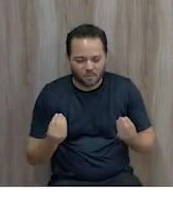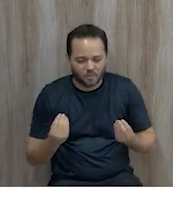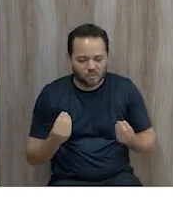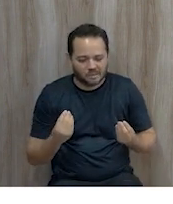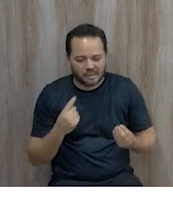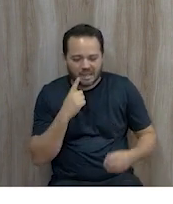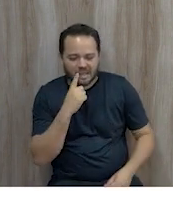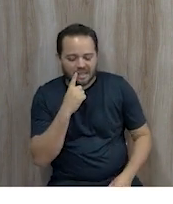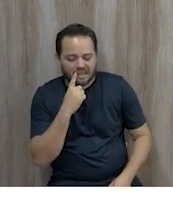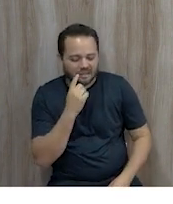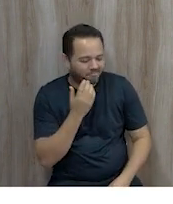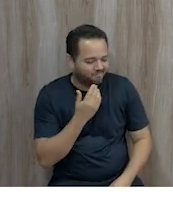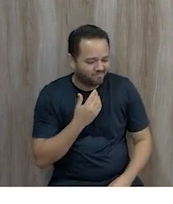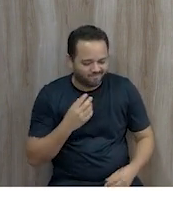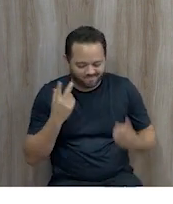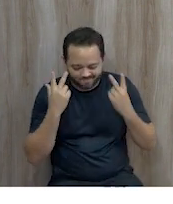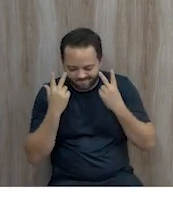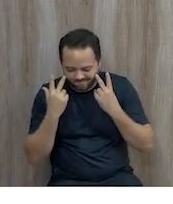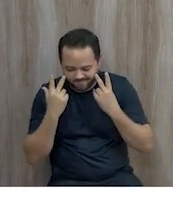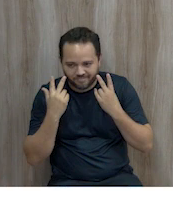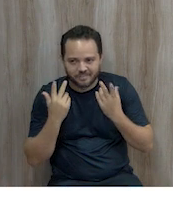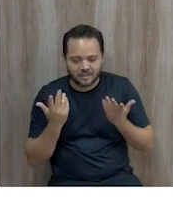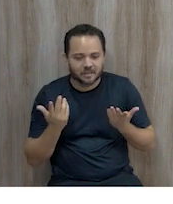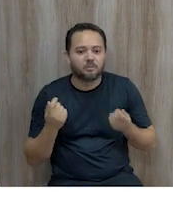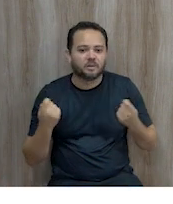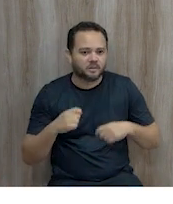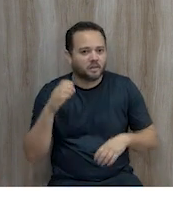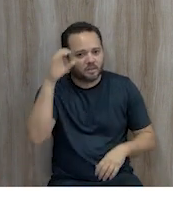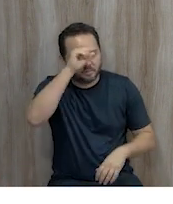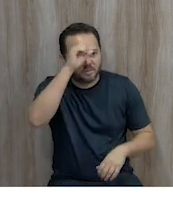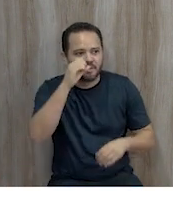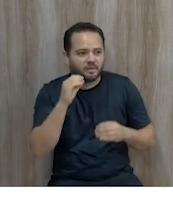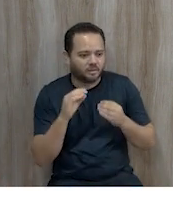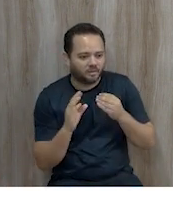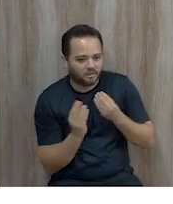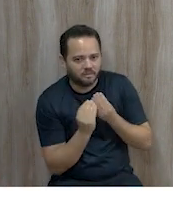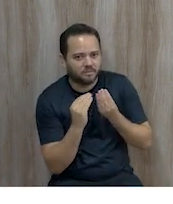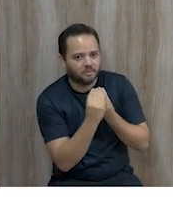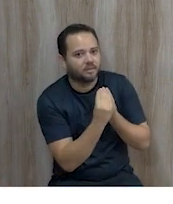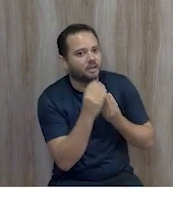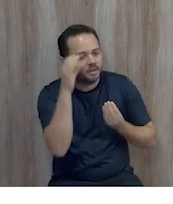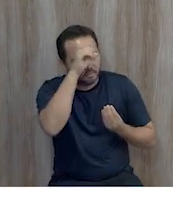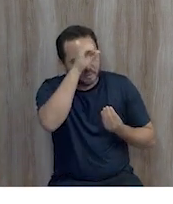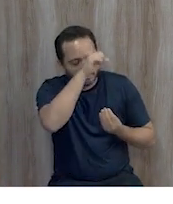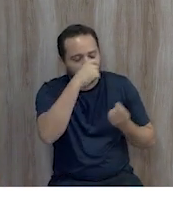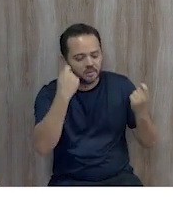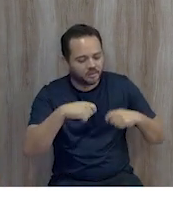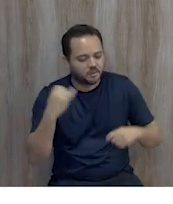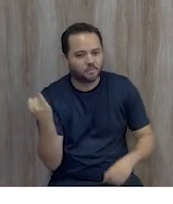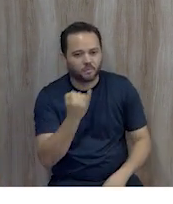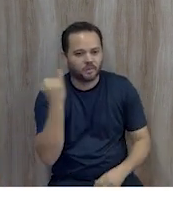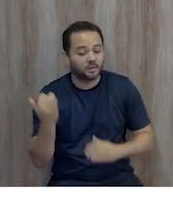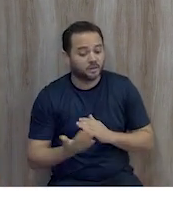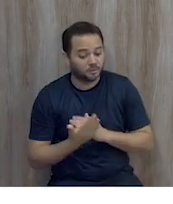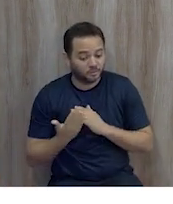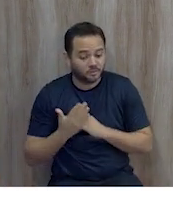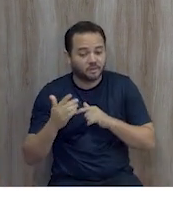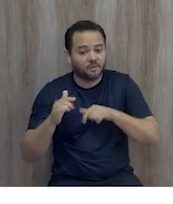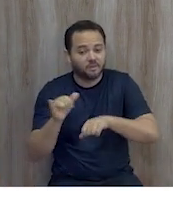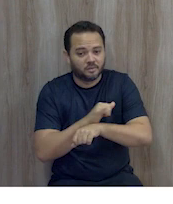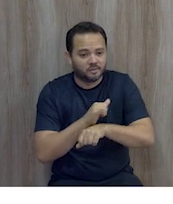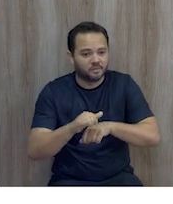saiba as indicações e saiba trabalhar com enxerto de conjuntivo quando a gente vai para a área de reabilitação. E aí tem alguns